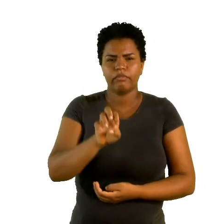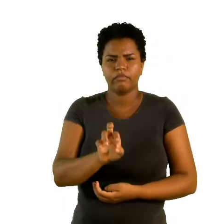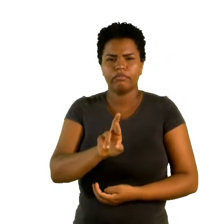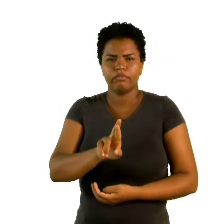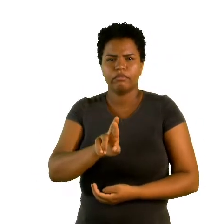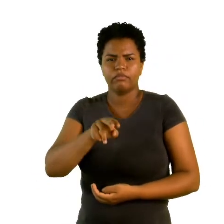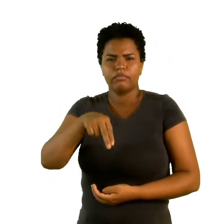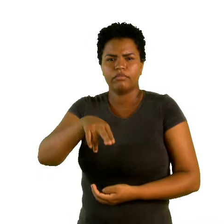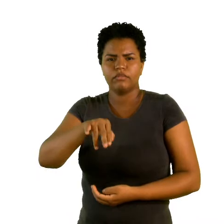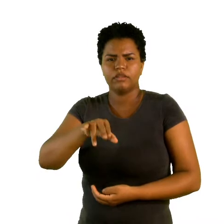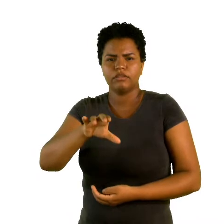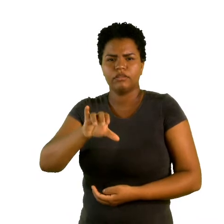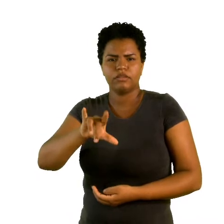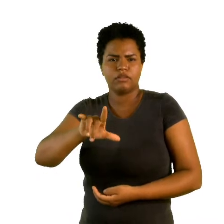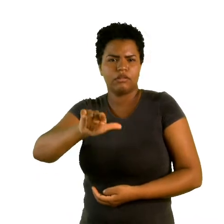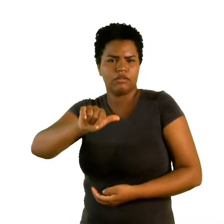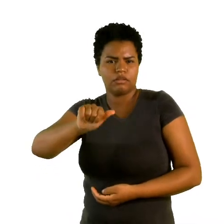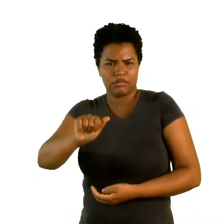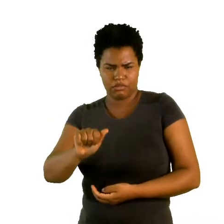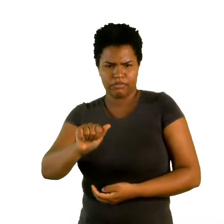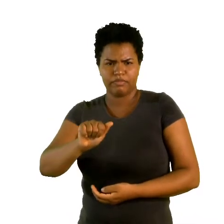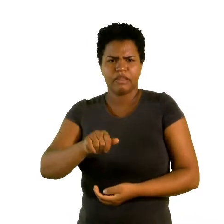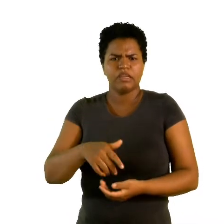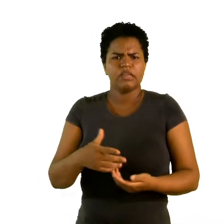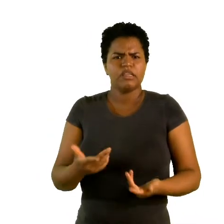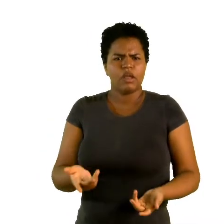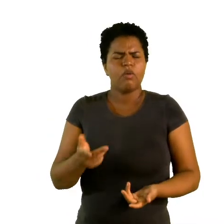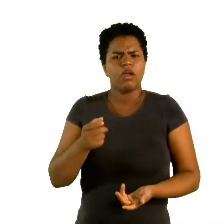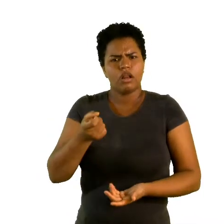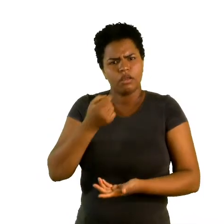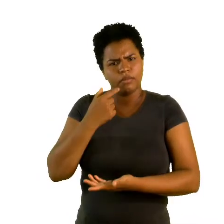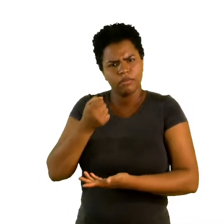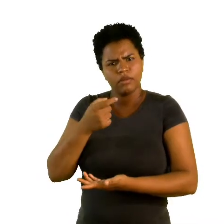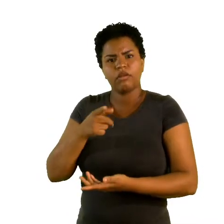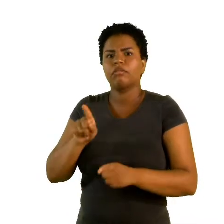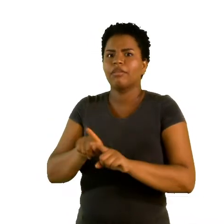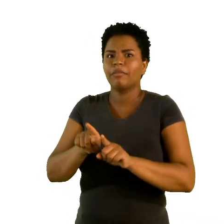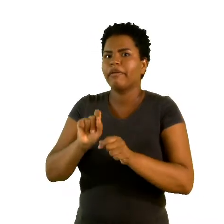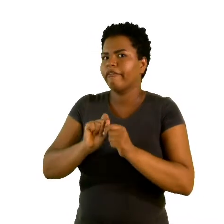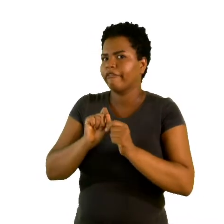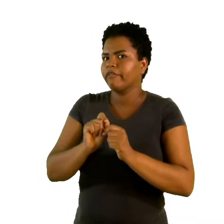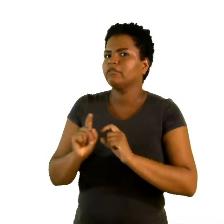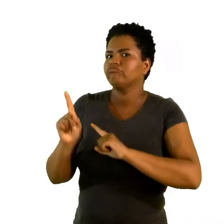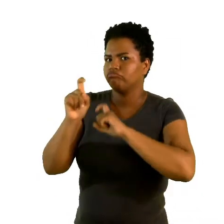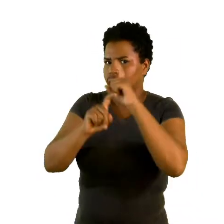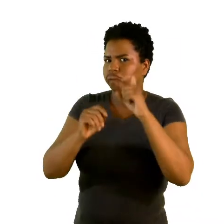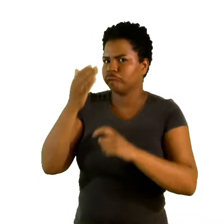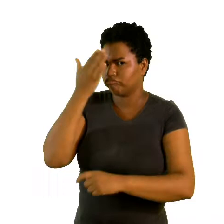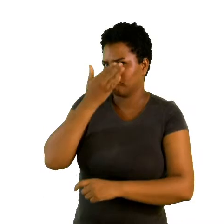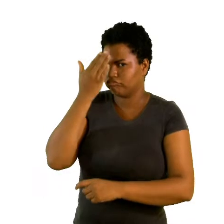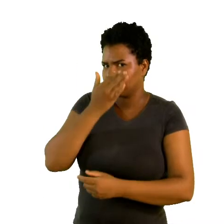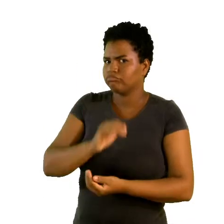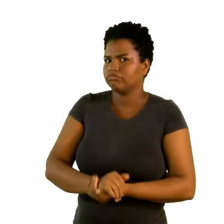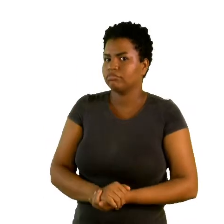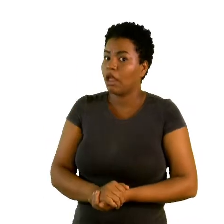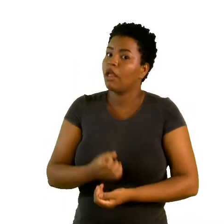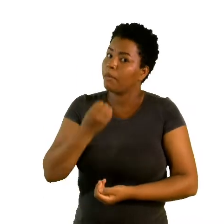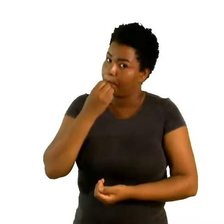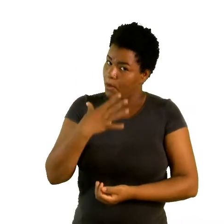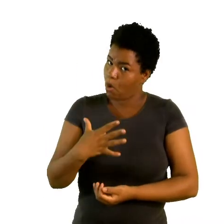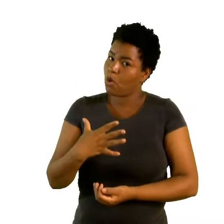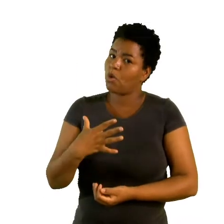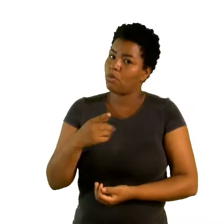Penicilina é um medicamento também feito com micro-organismos e faz bem para a